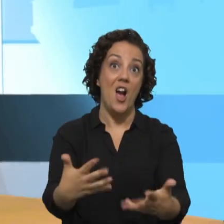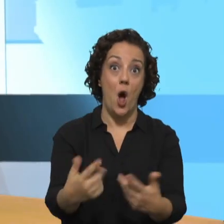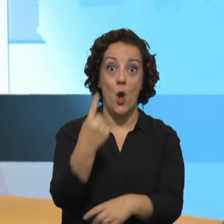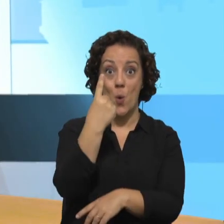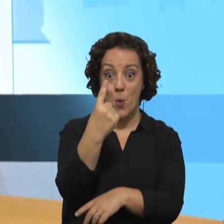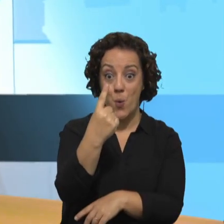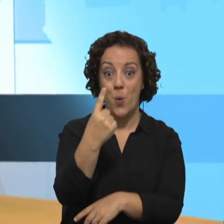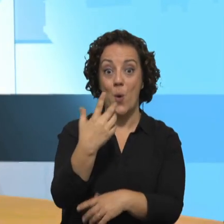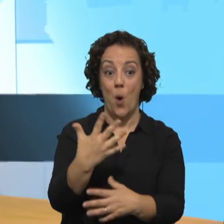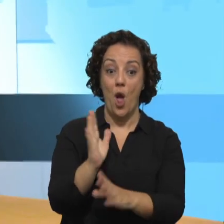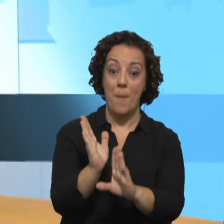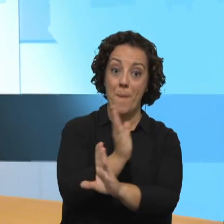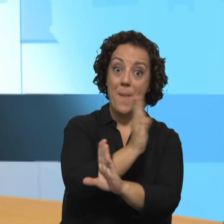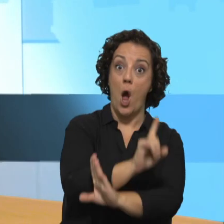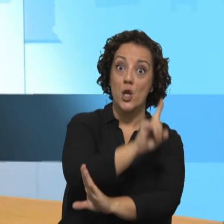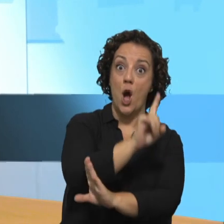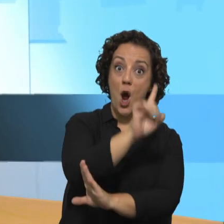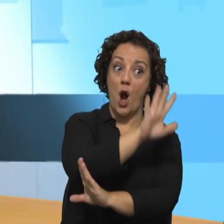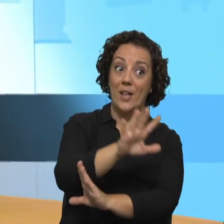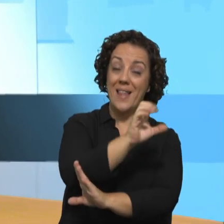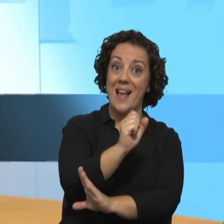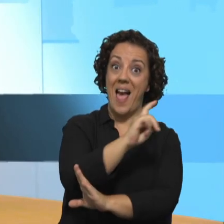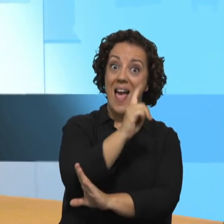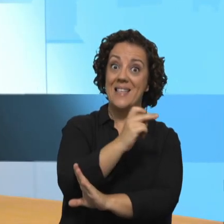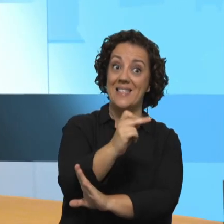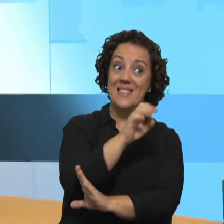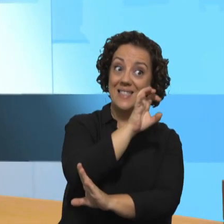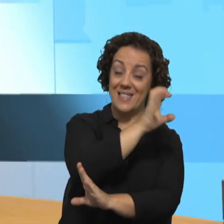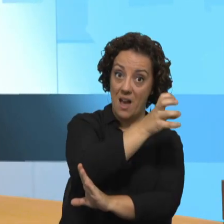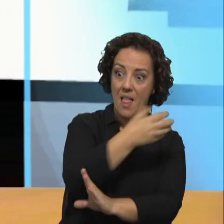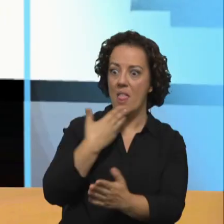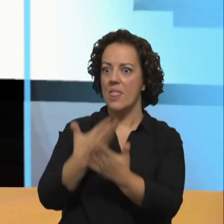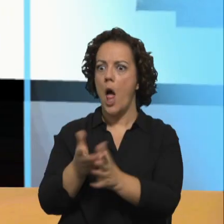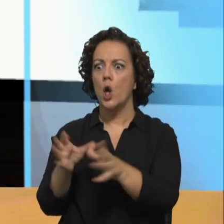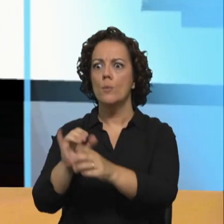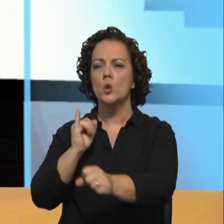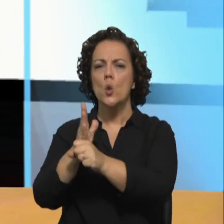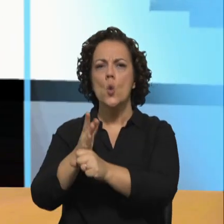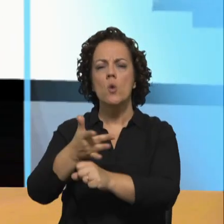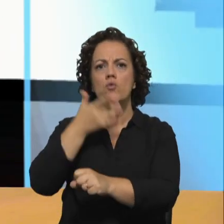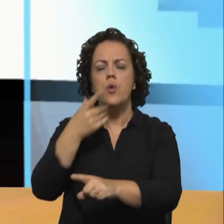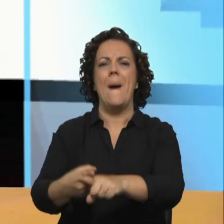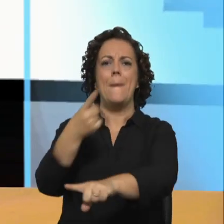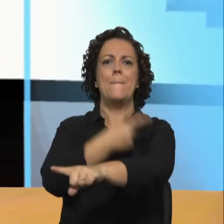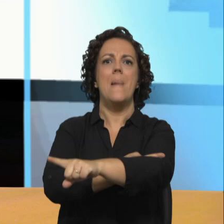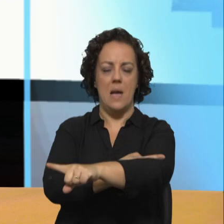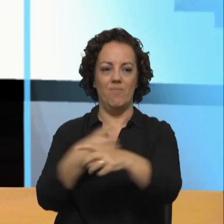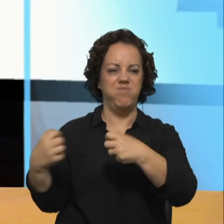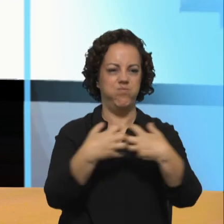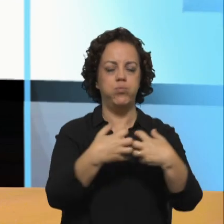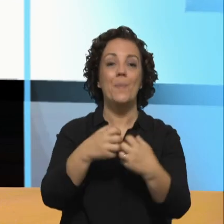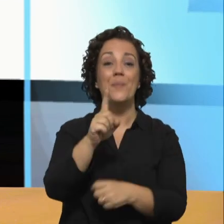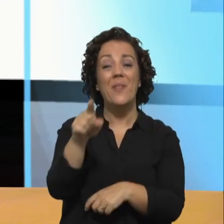aquela faixa de Gaza, que depois dão este terreno fértil a estes grupos mais extremistas. Estes acordos nunca foram aceitos por